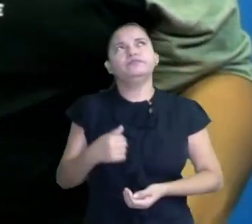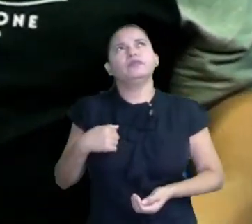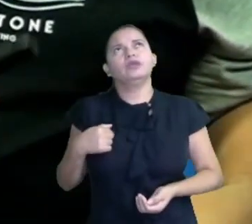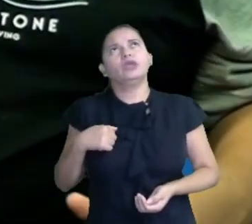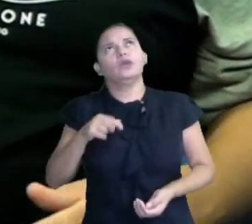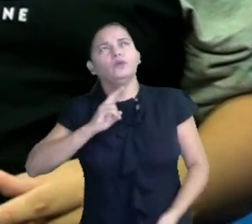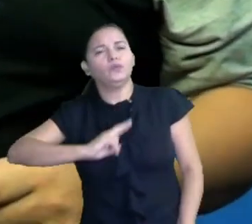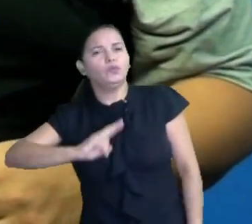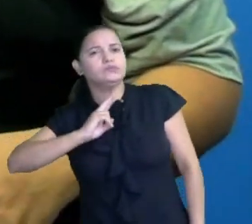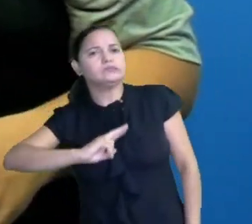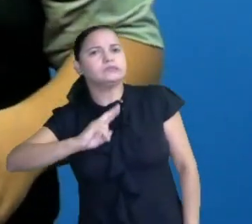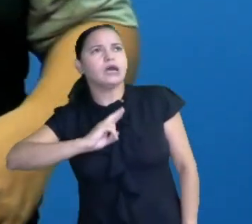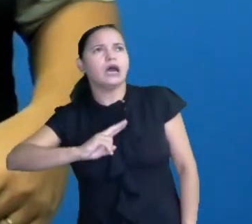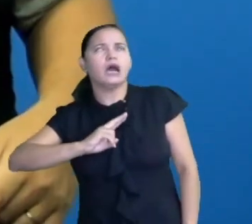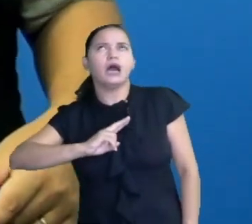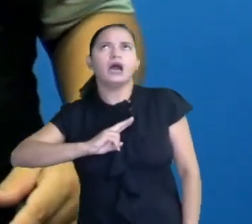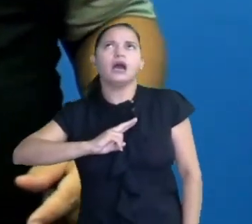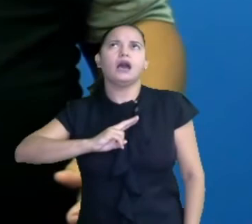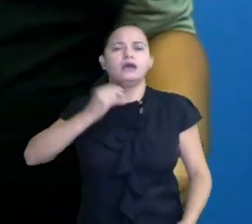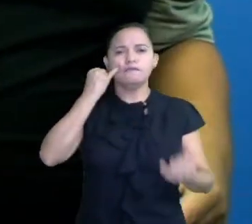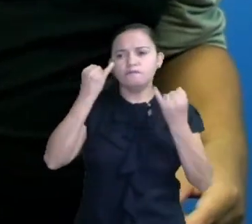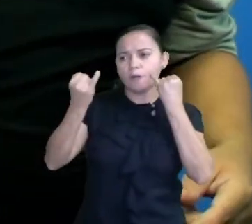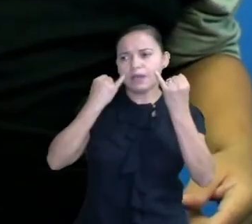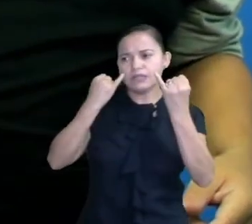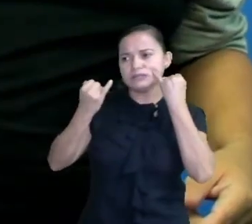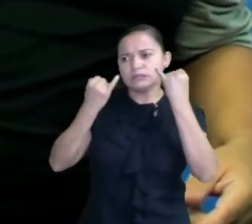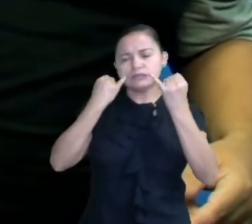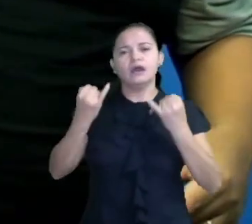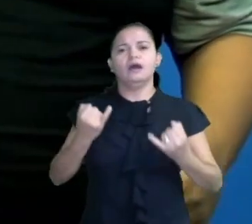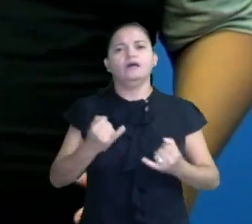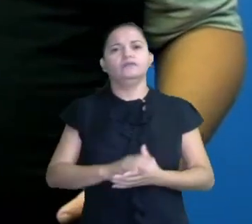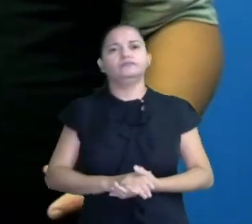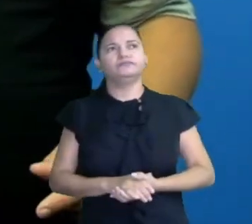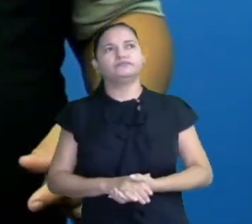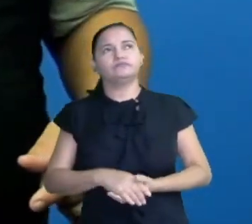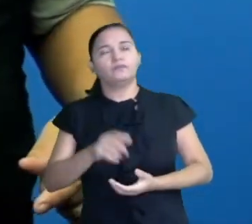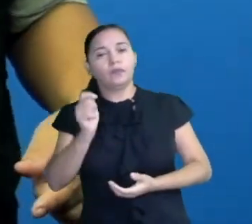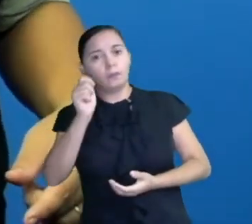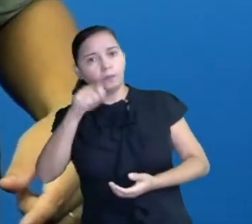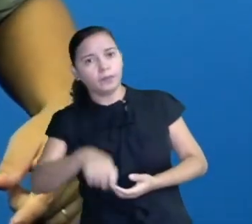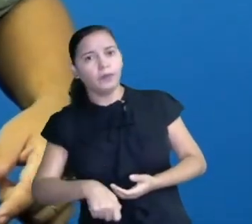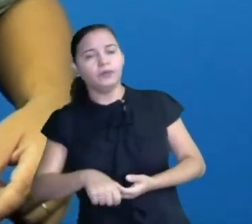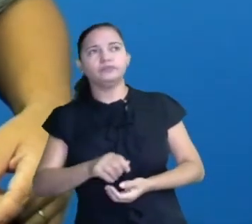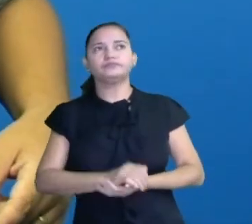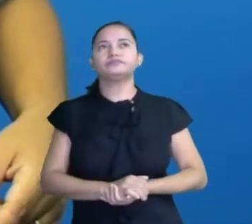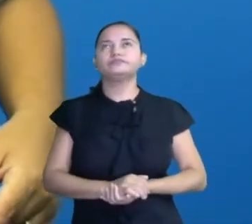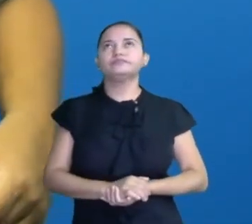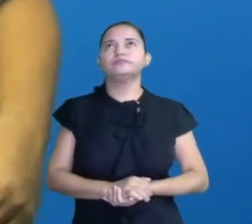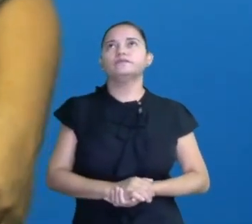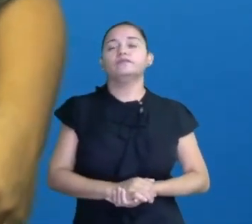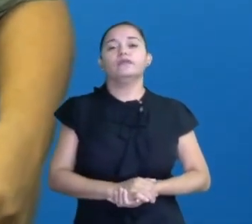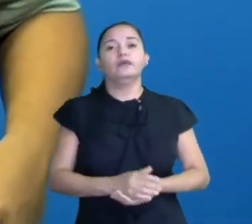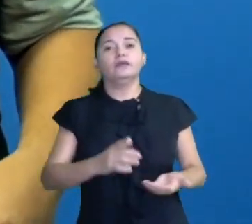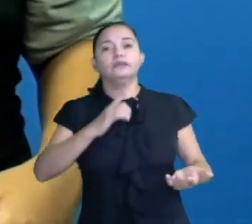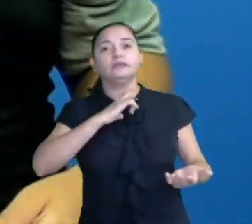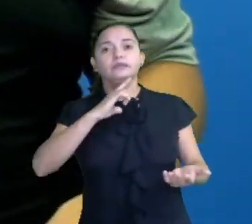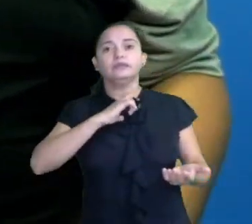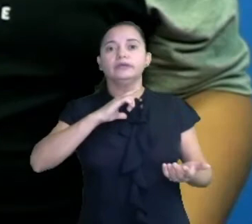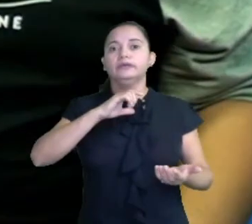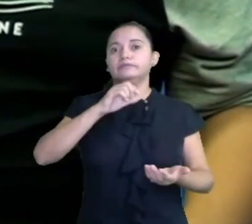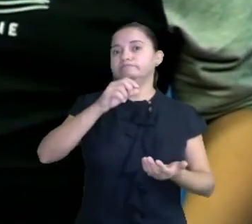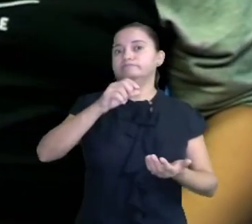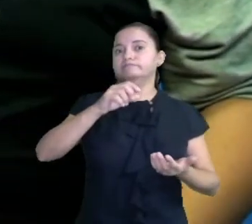professor, daquela informação implícita? Nas narrativas, nos textos e fábulas,